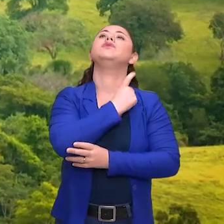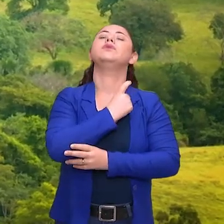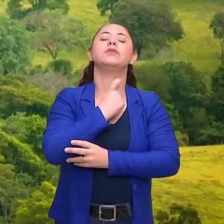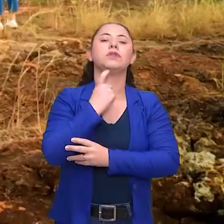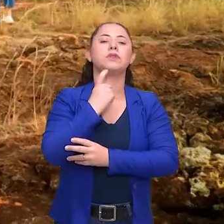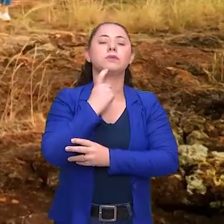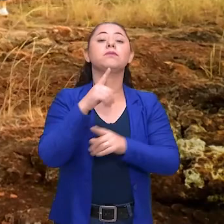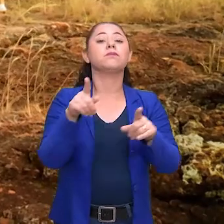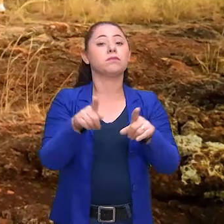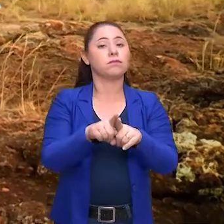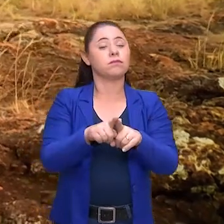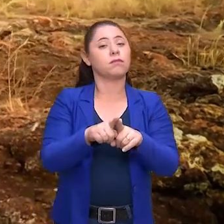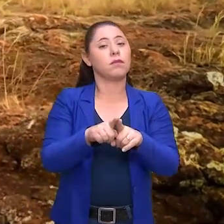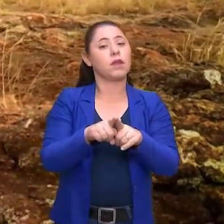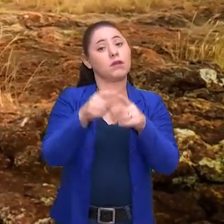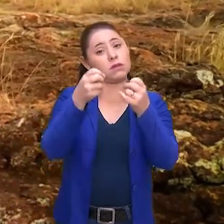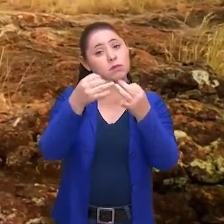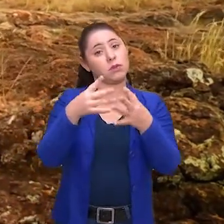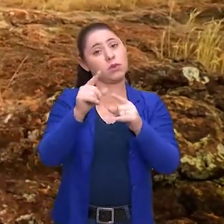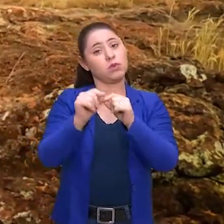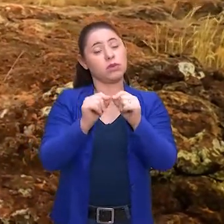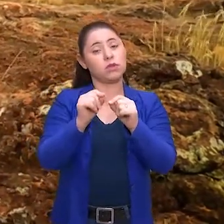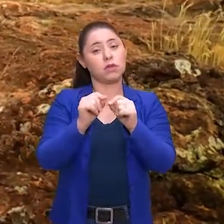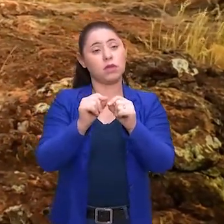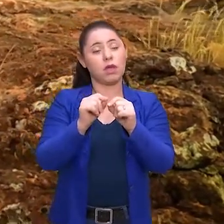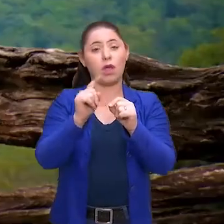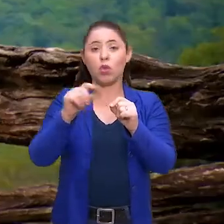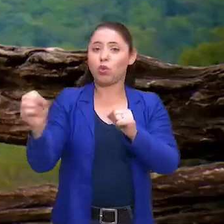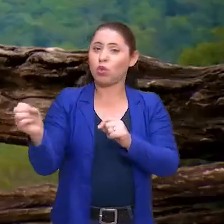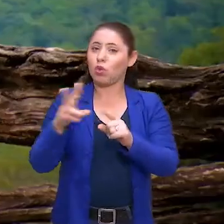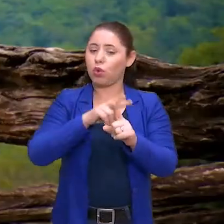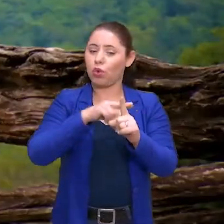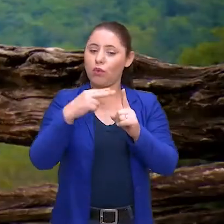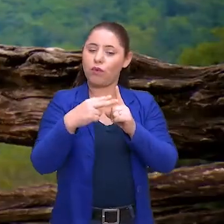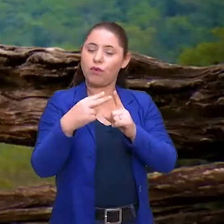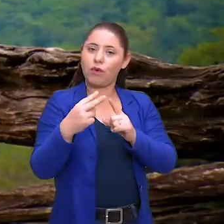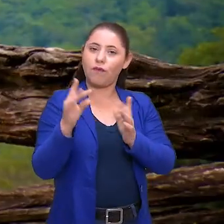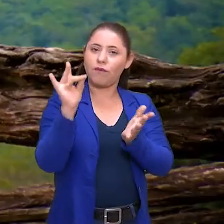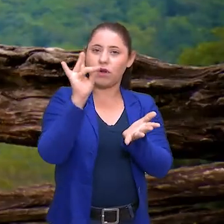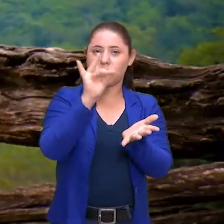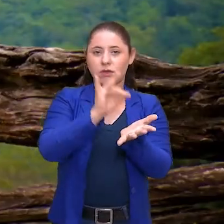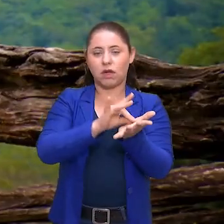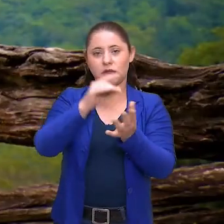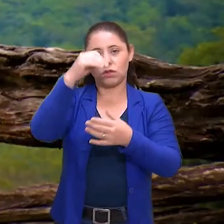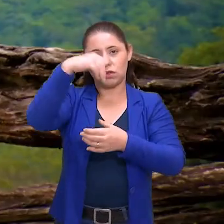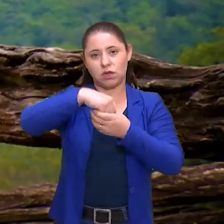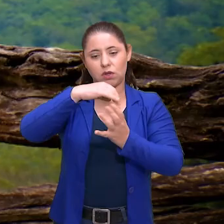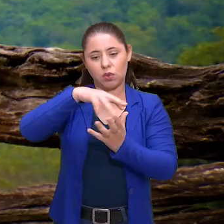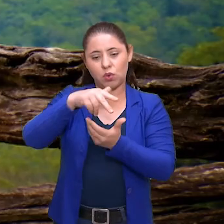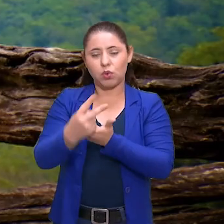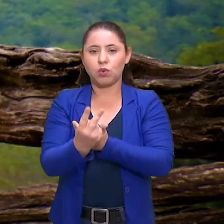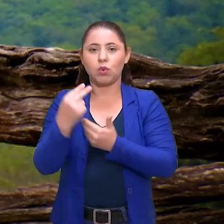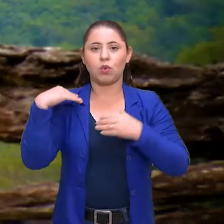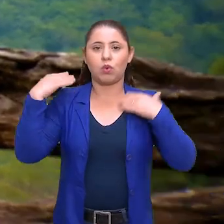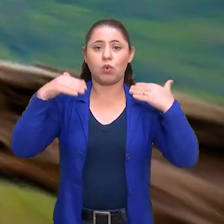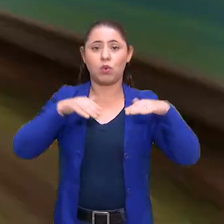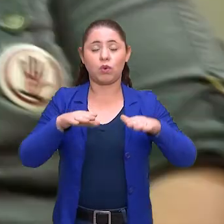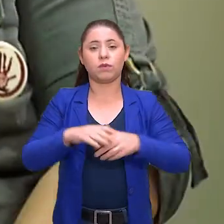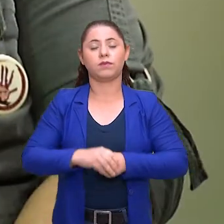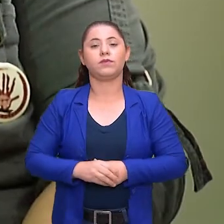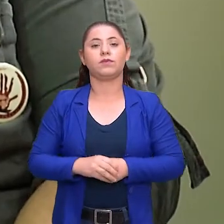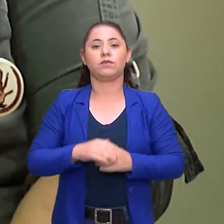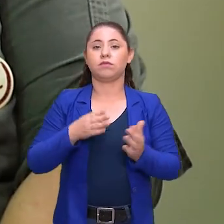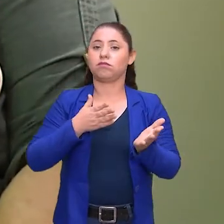essências, perfumes. Então, assim, eu digo que ele vem dar uma nova perspectiva, né, dentro do ecoturismo.